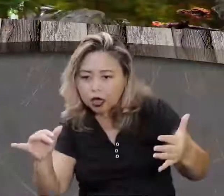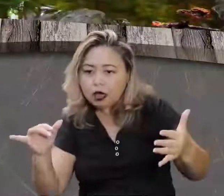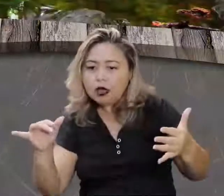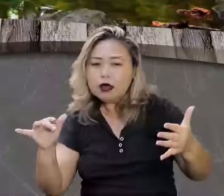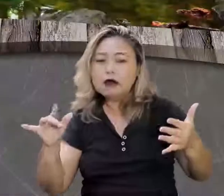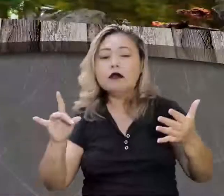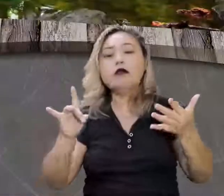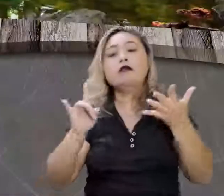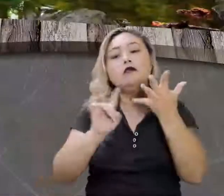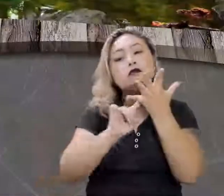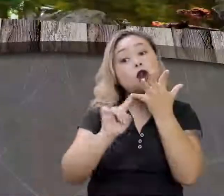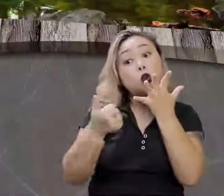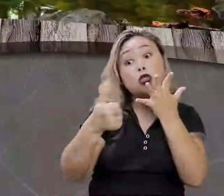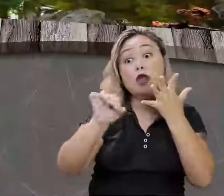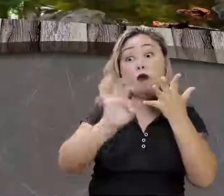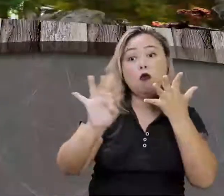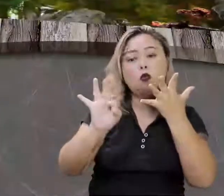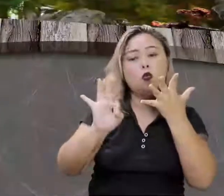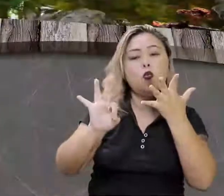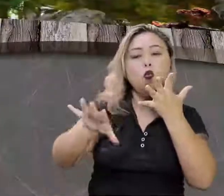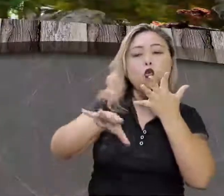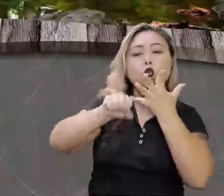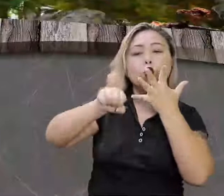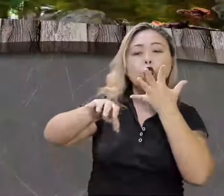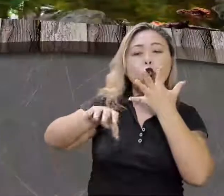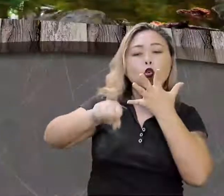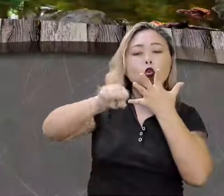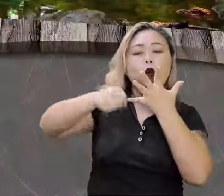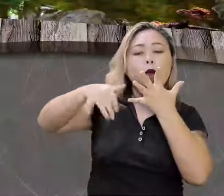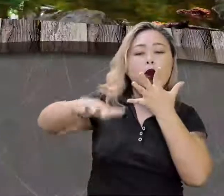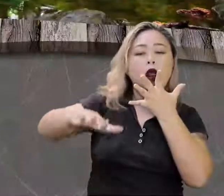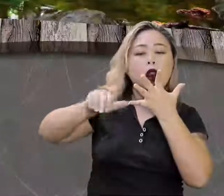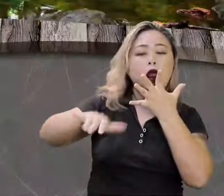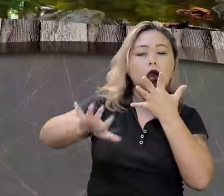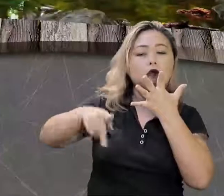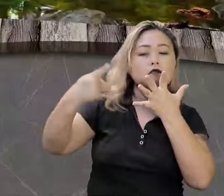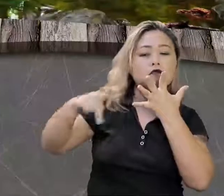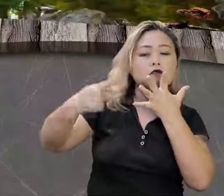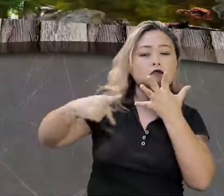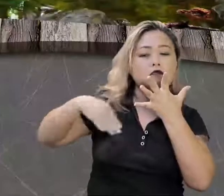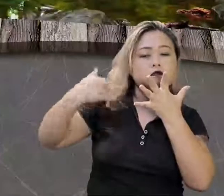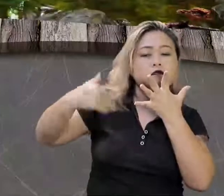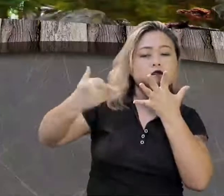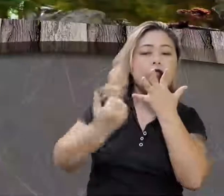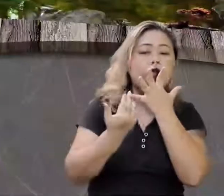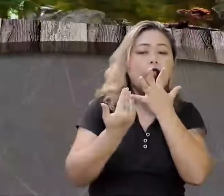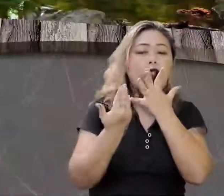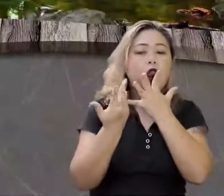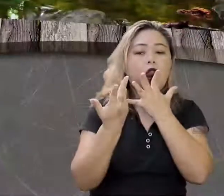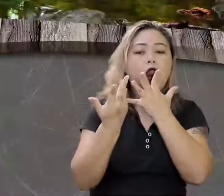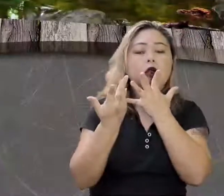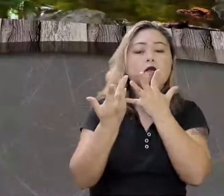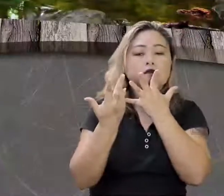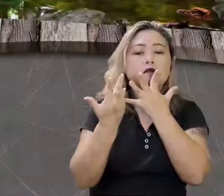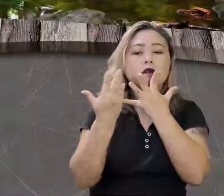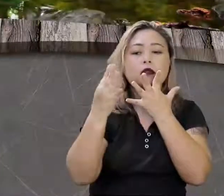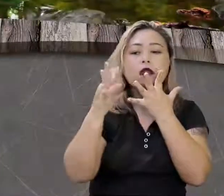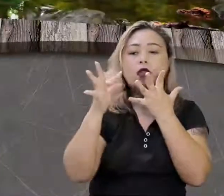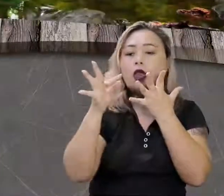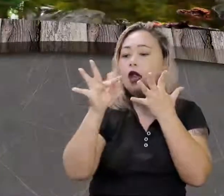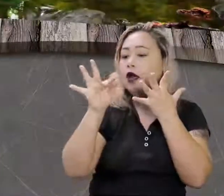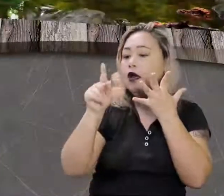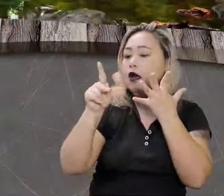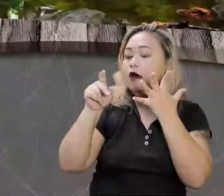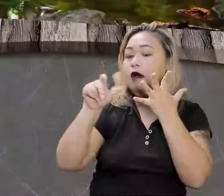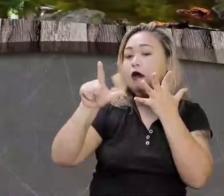Quem produz, 100%. Absorve um pouco, mantém, guarda para o seu desenvolvimento, a planta,